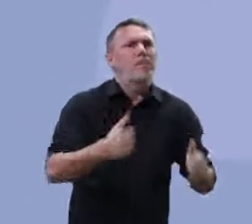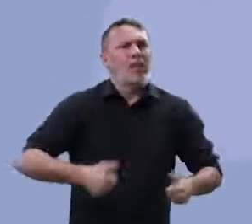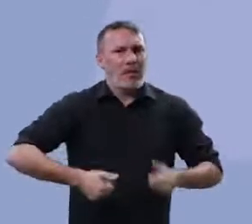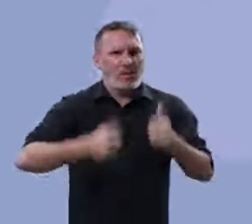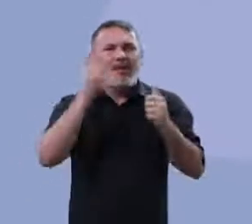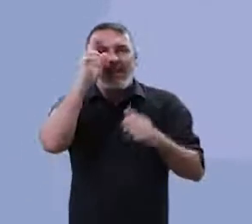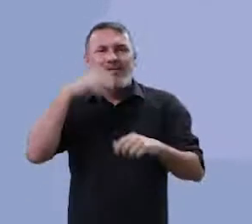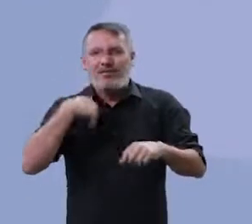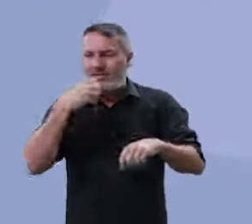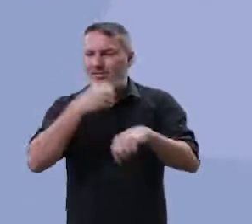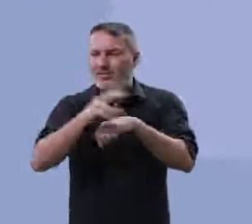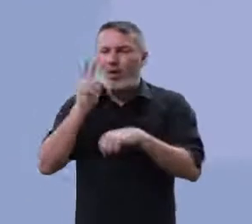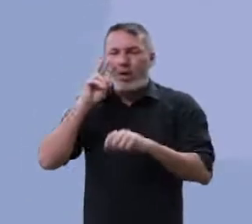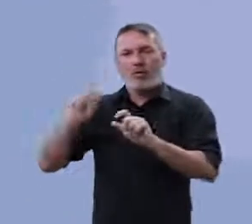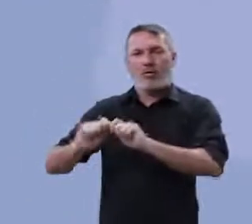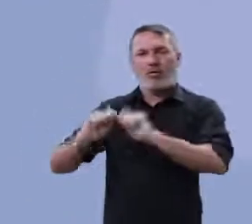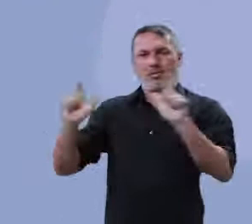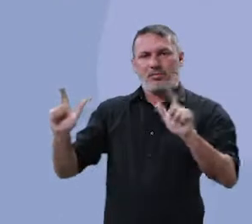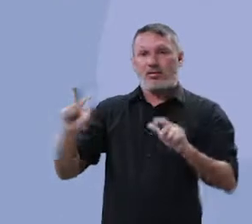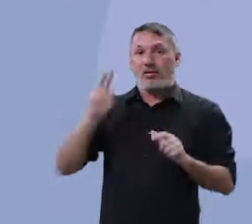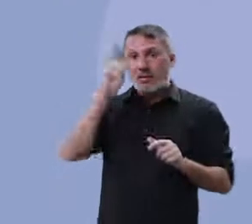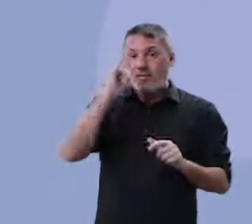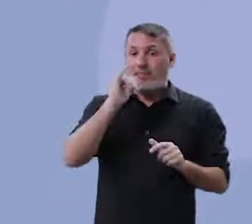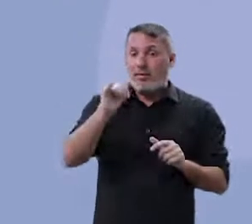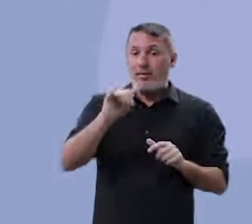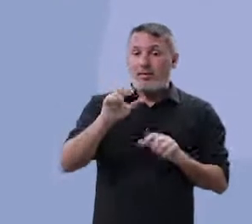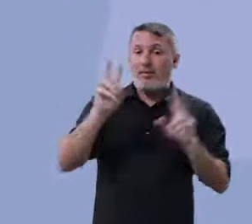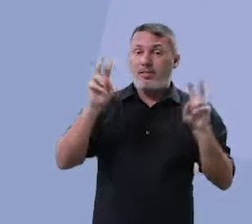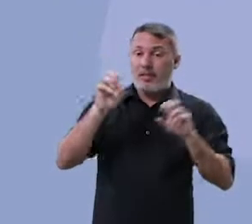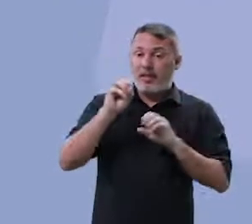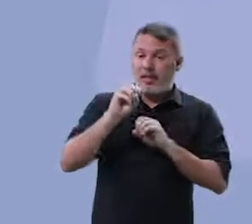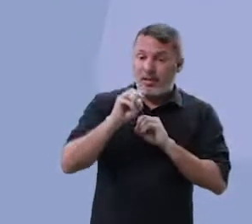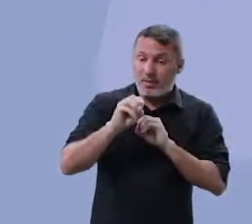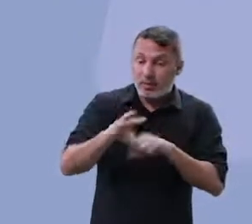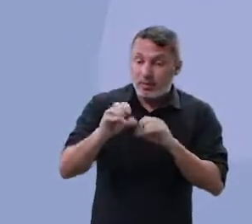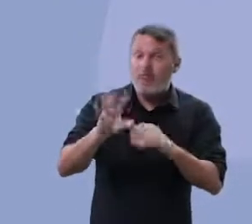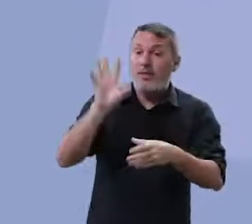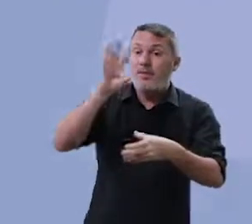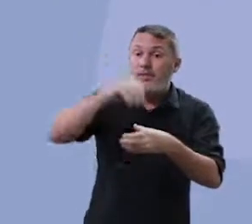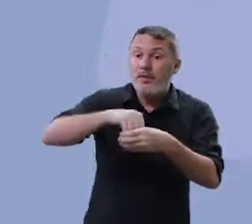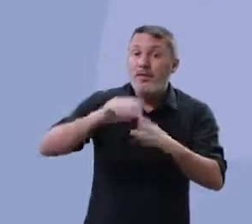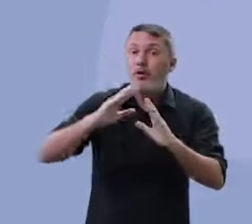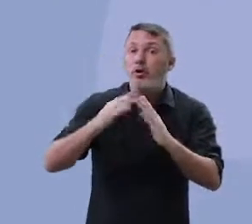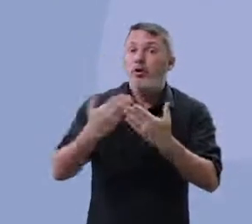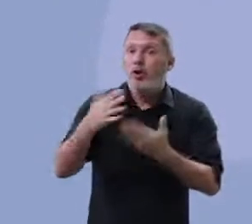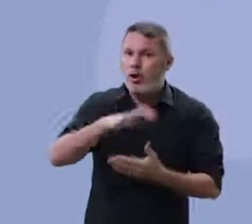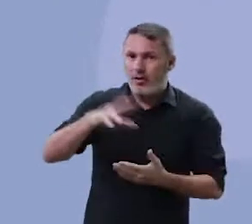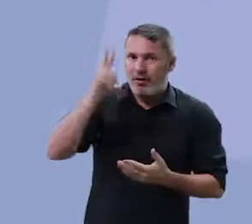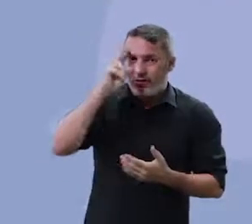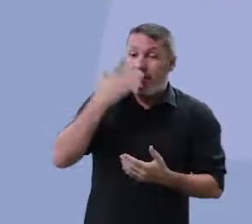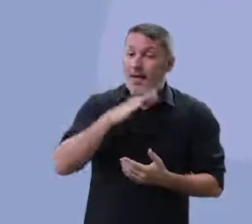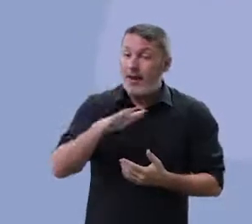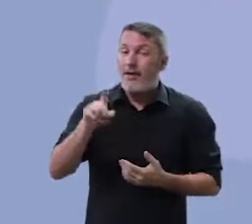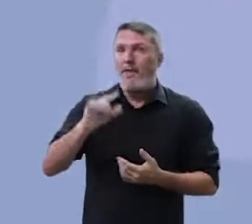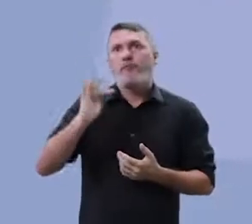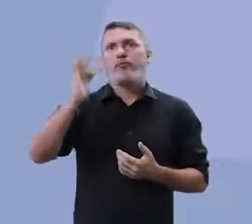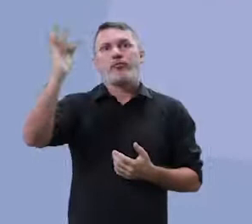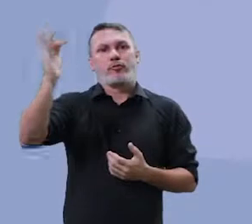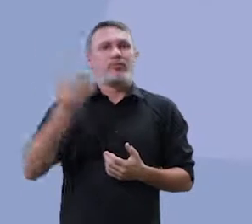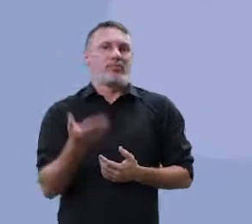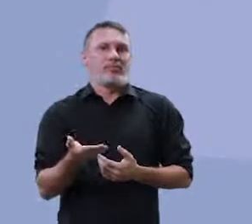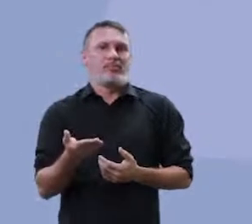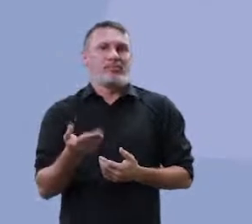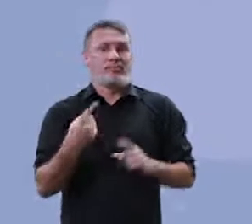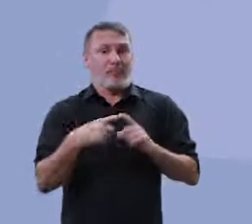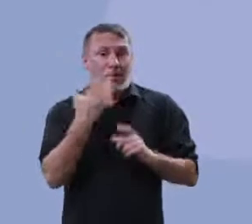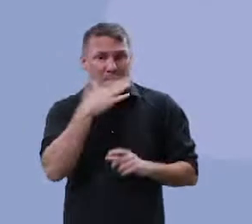Olha o que eu falei ali com vocês, ó. Vamos ler comigo esse. Educação nas escolas. As crianças são o presente e o